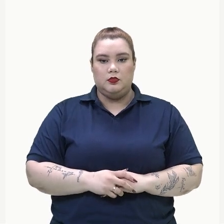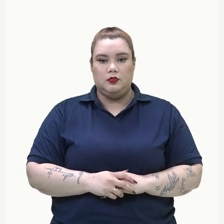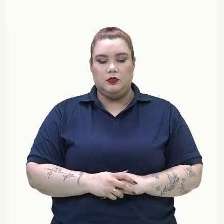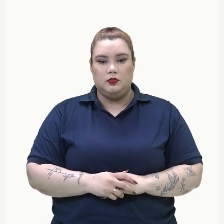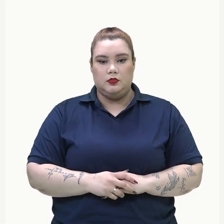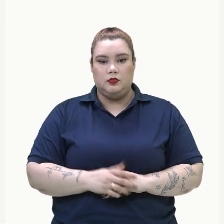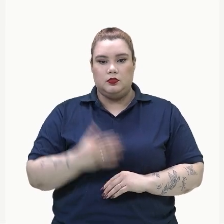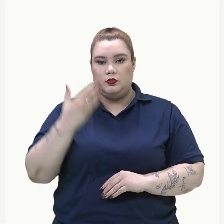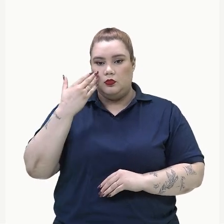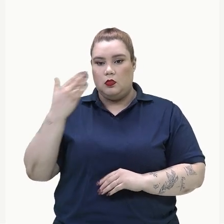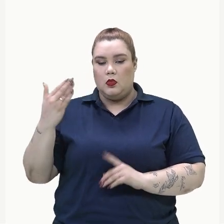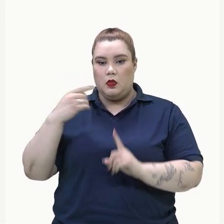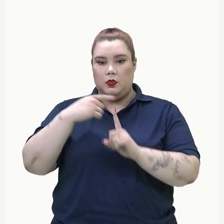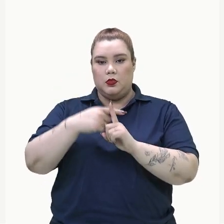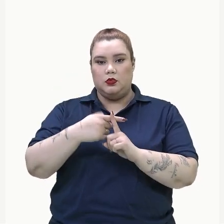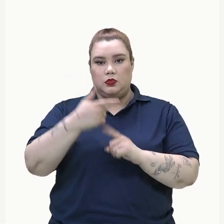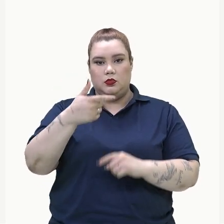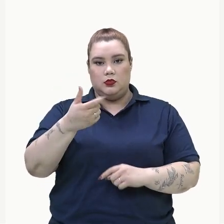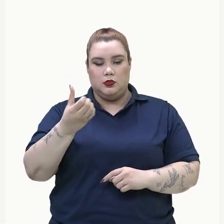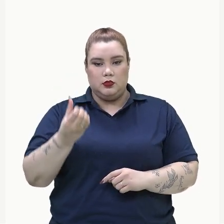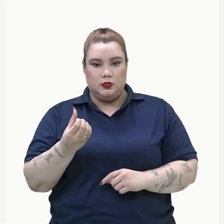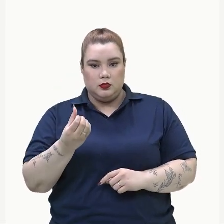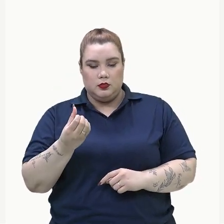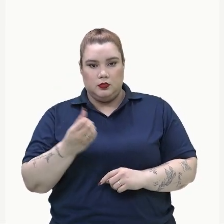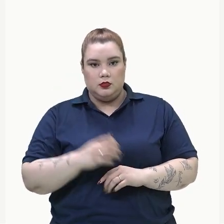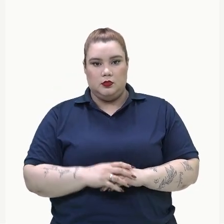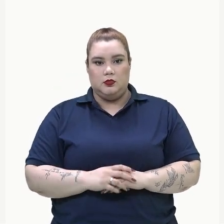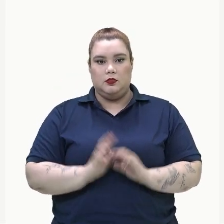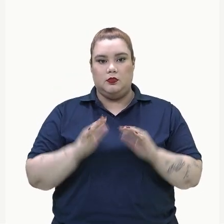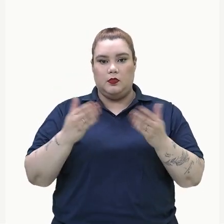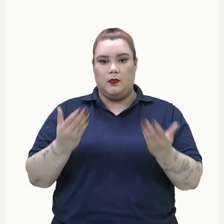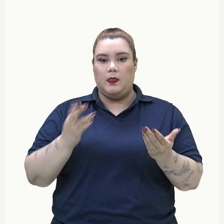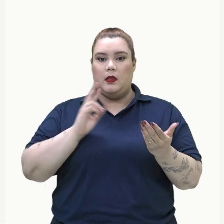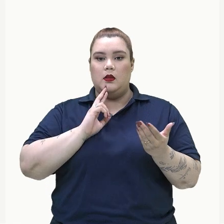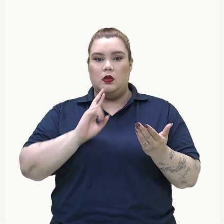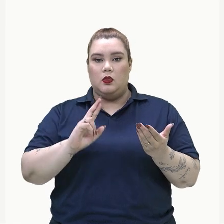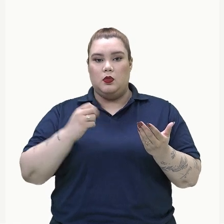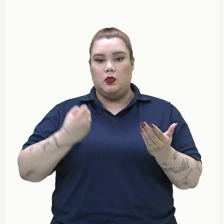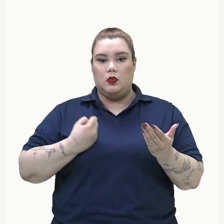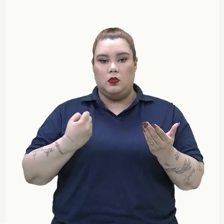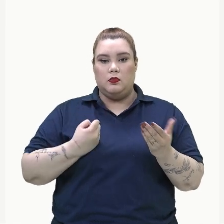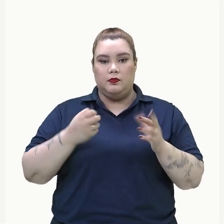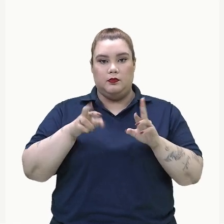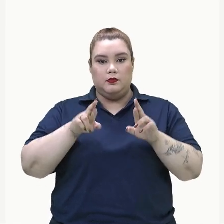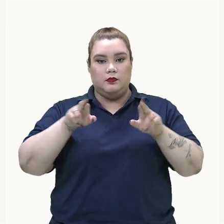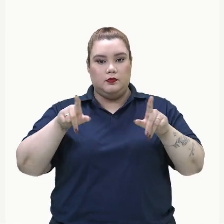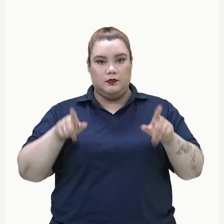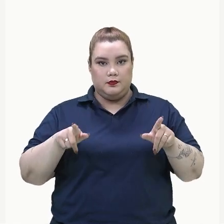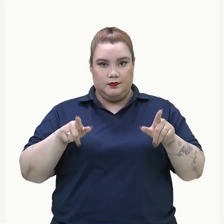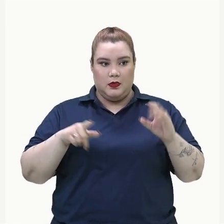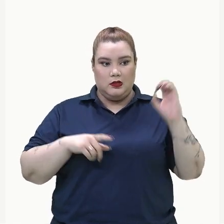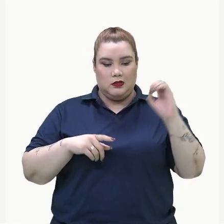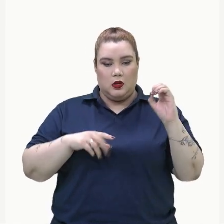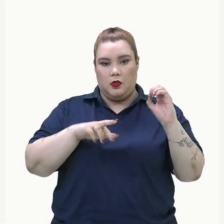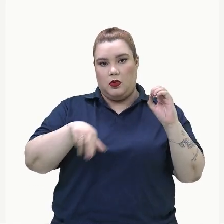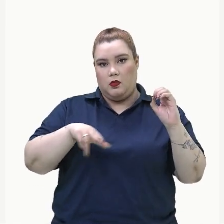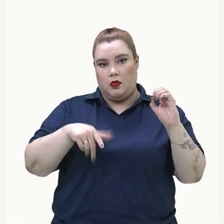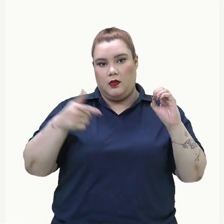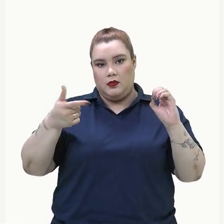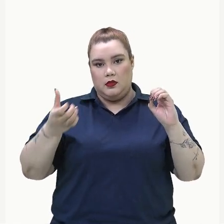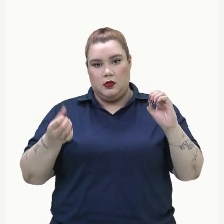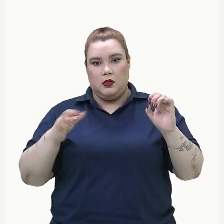dar positivo 26, ou seja, deu um resultado diferente de 0,